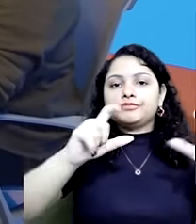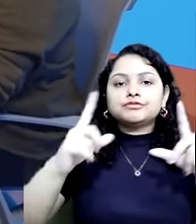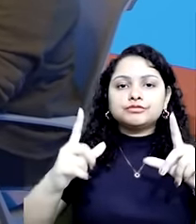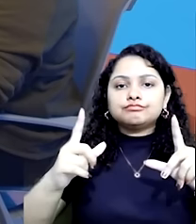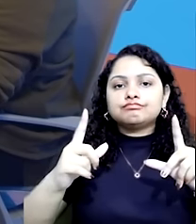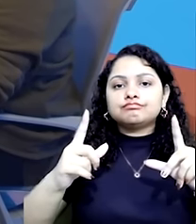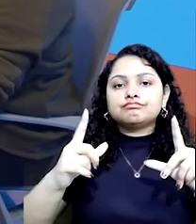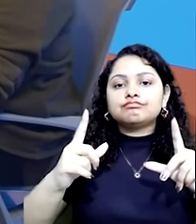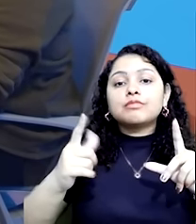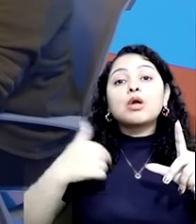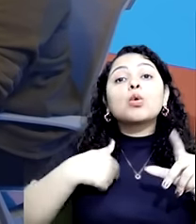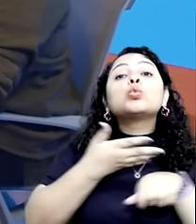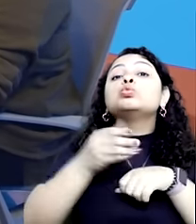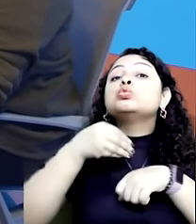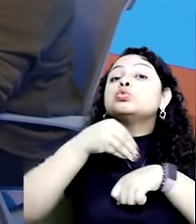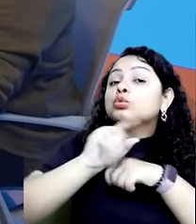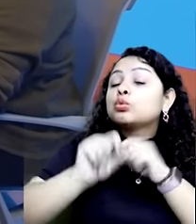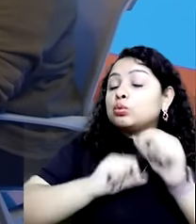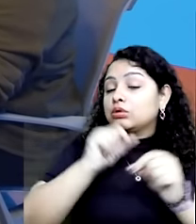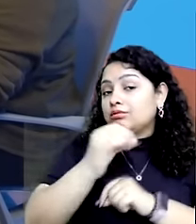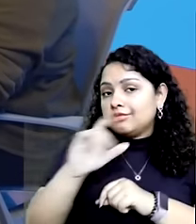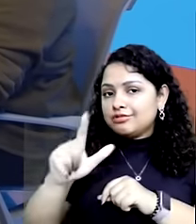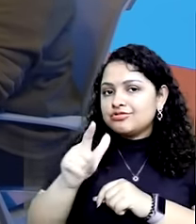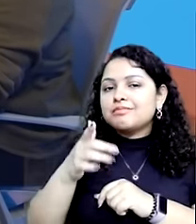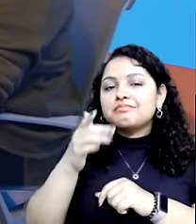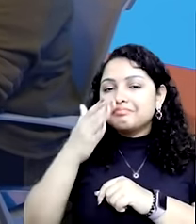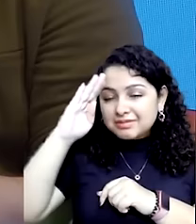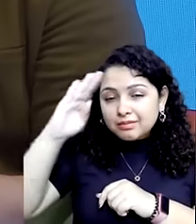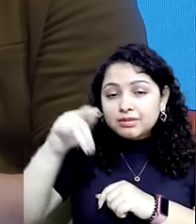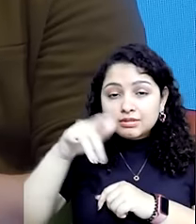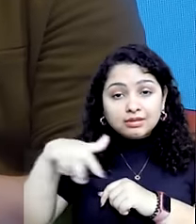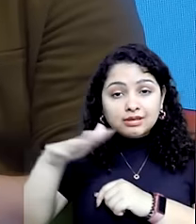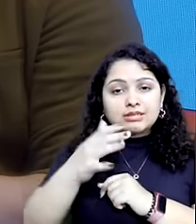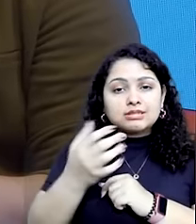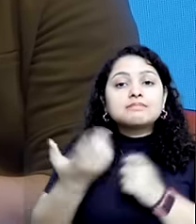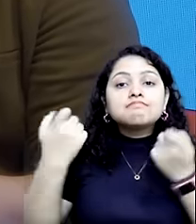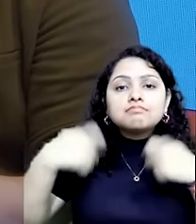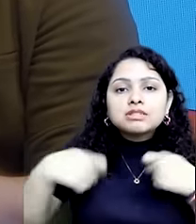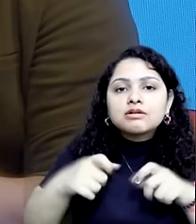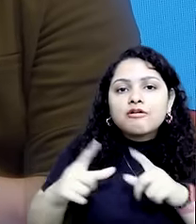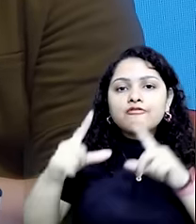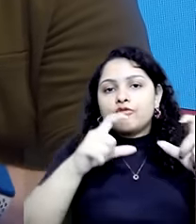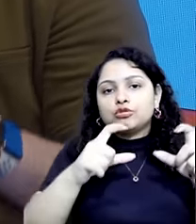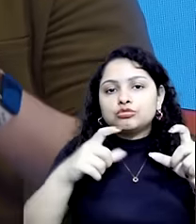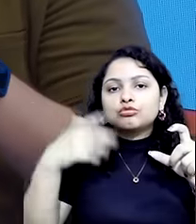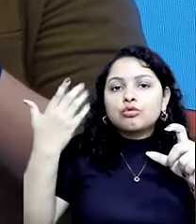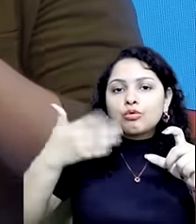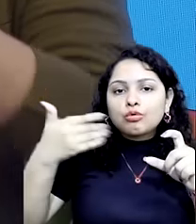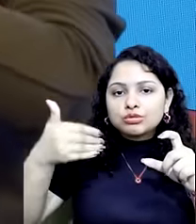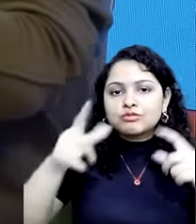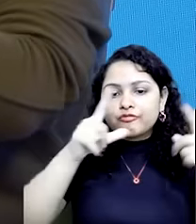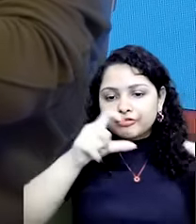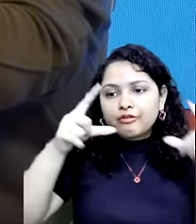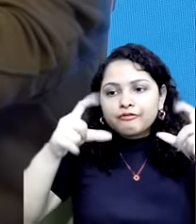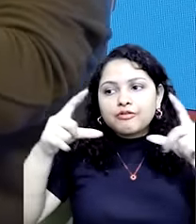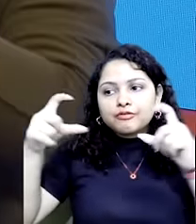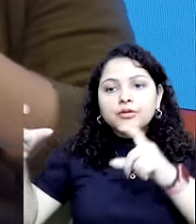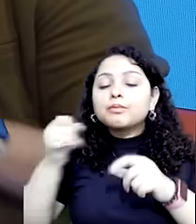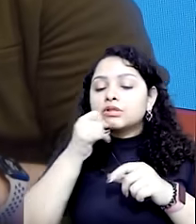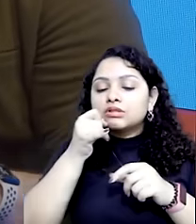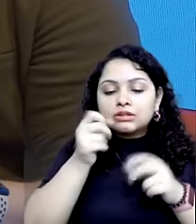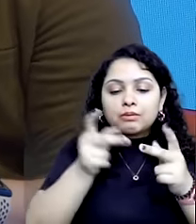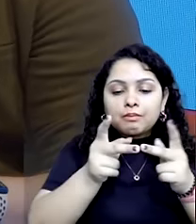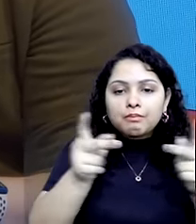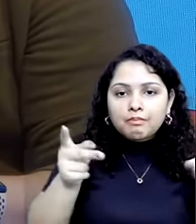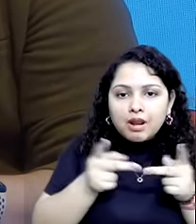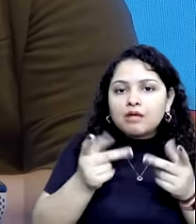eu costumo recomendar muito pros clientes Principalmente aqueles que precisam fazer a foto constantemente olha Ah saiu um prato Tira a foto do